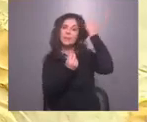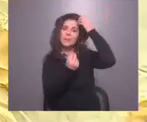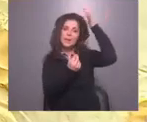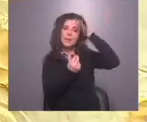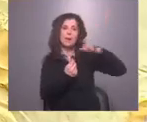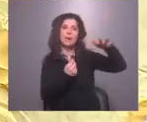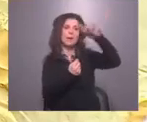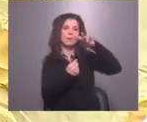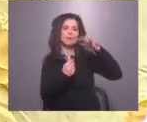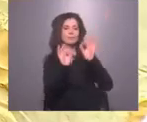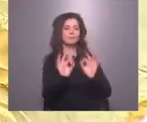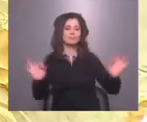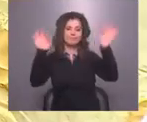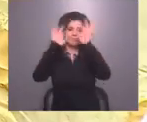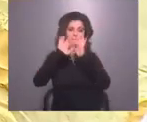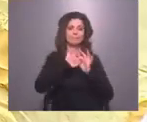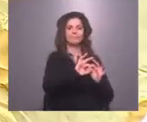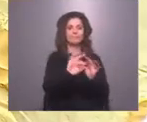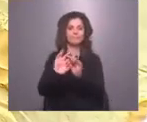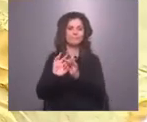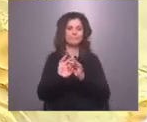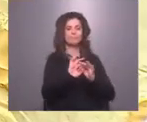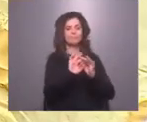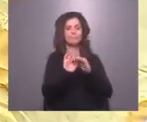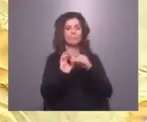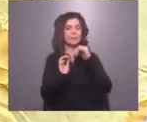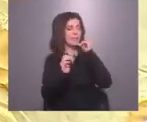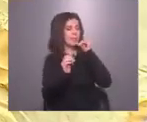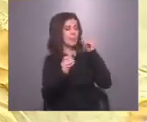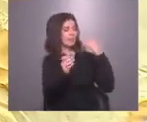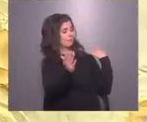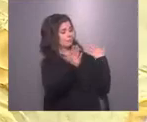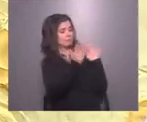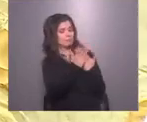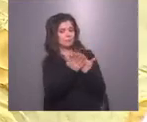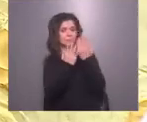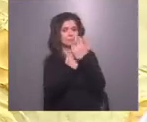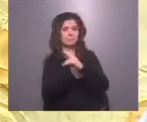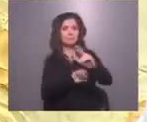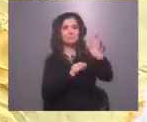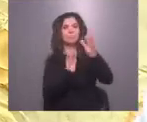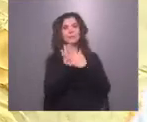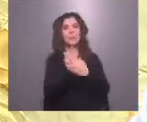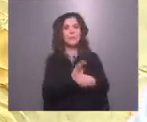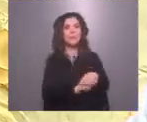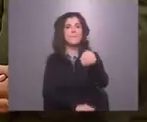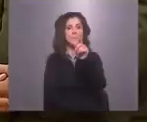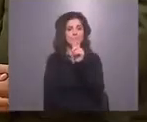reina na unidade do Espírito Santo, por todos os séculos dos